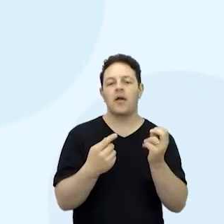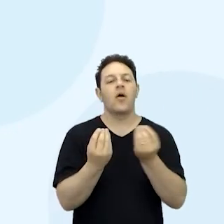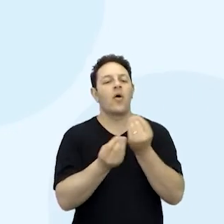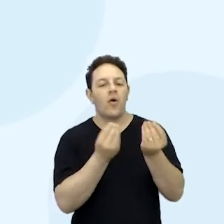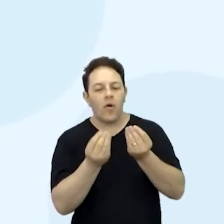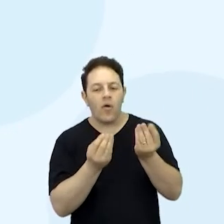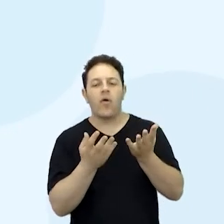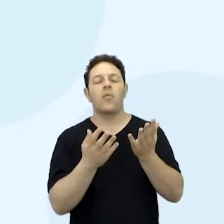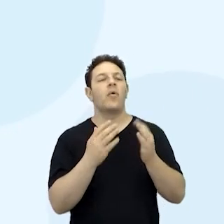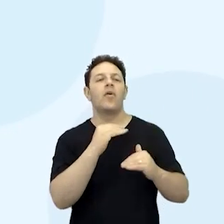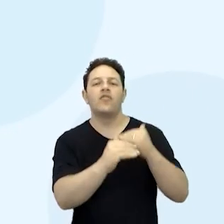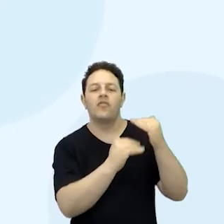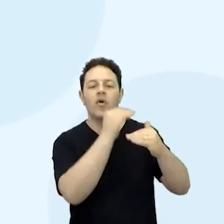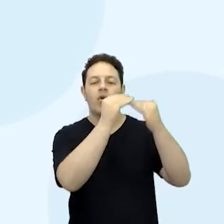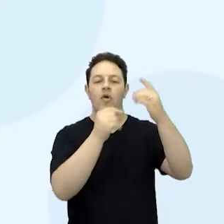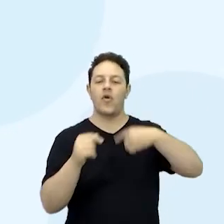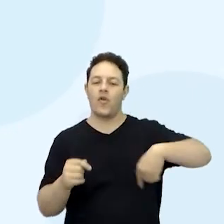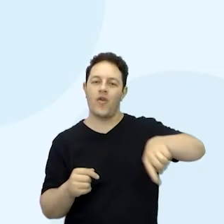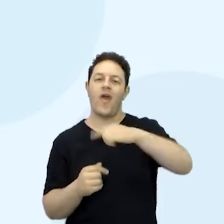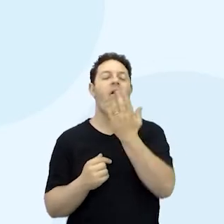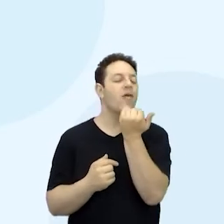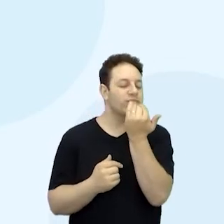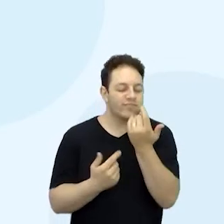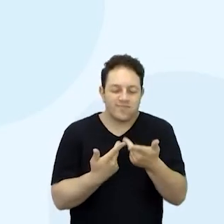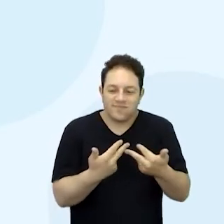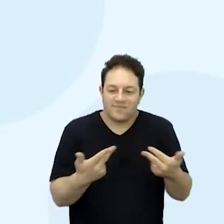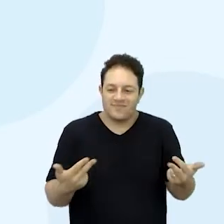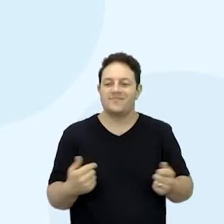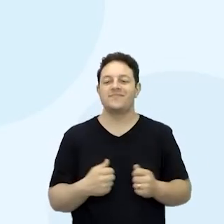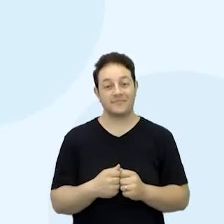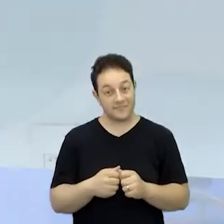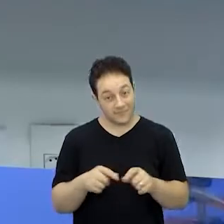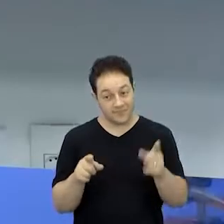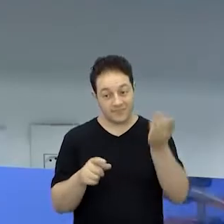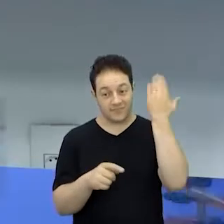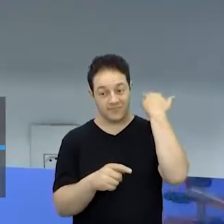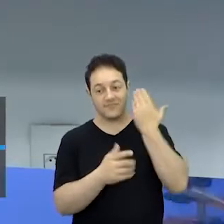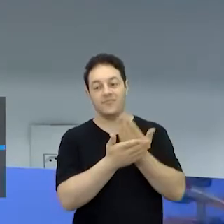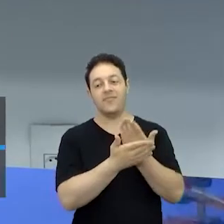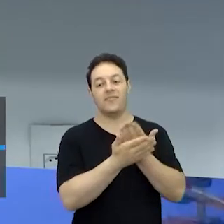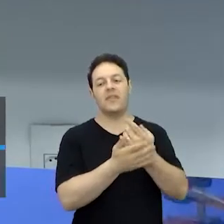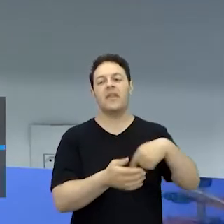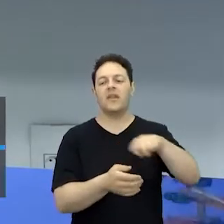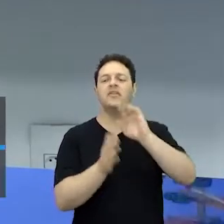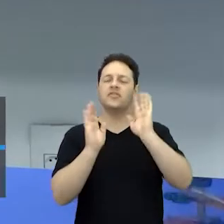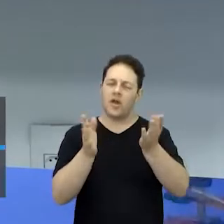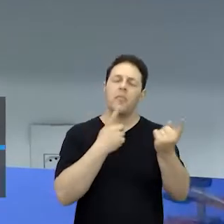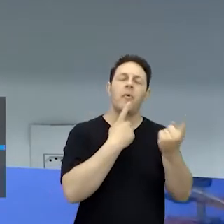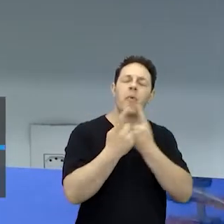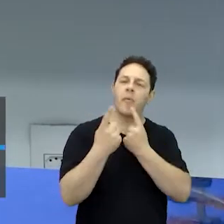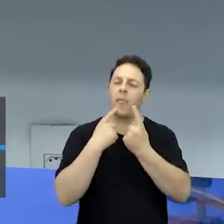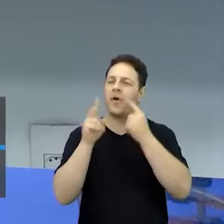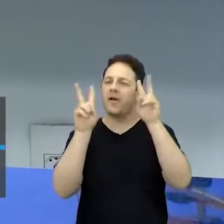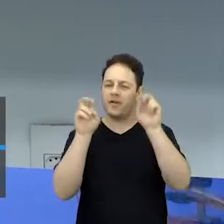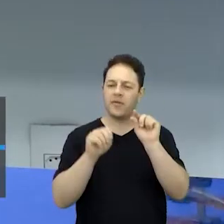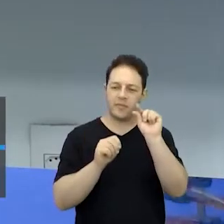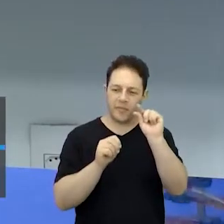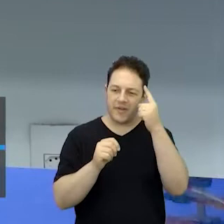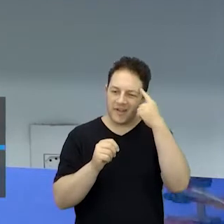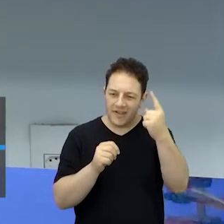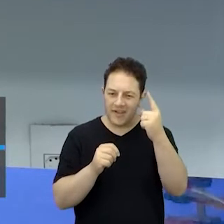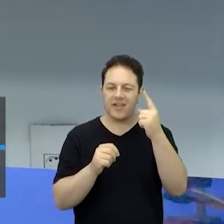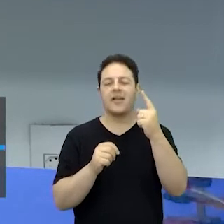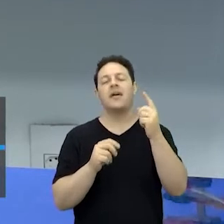por Estação a evolução da nossa alimentação na nossa última aula a gente já discutiu um pouco a